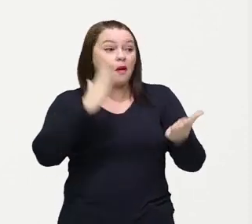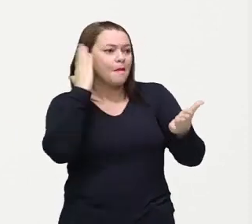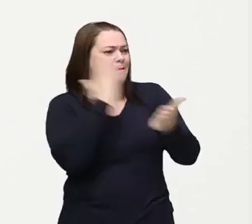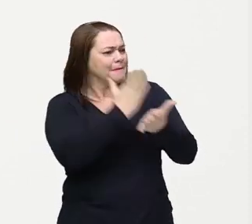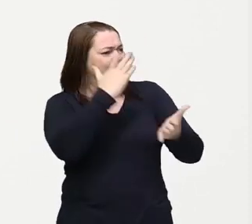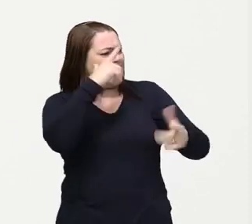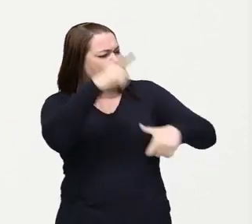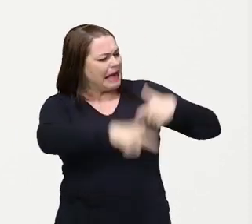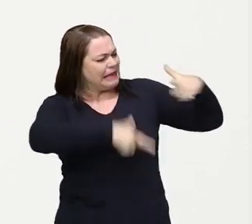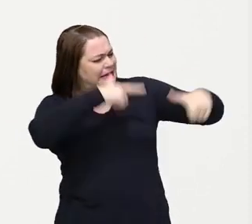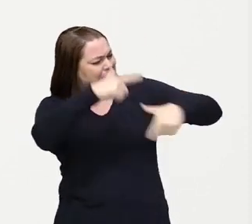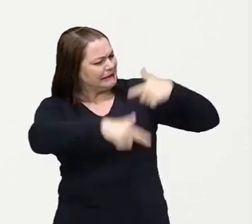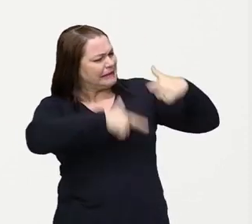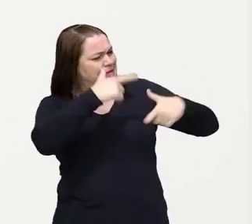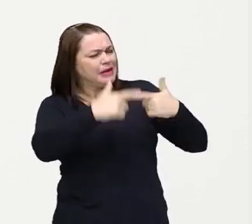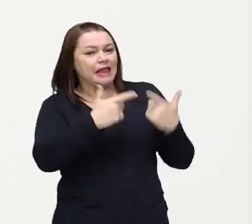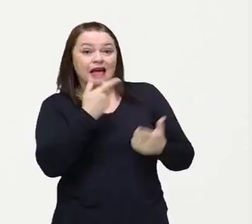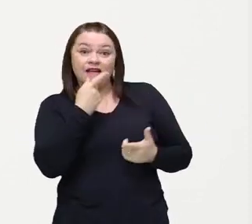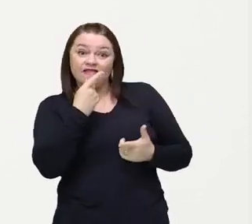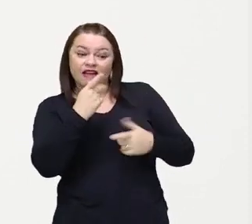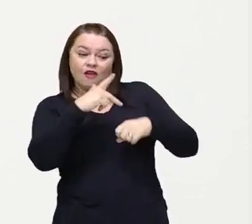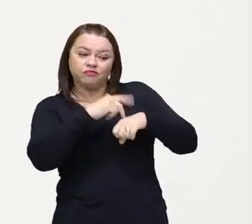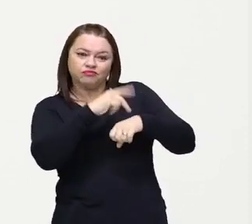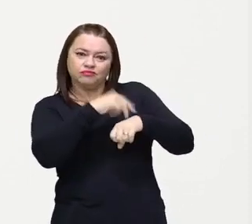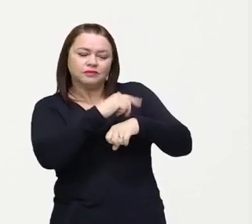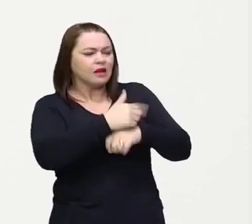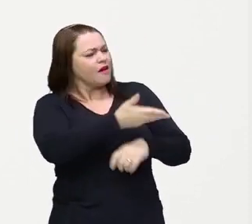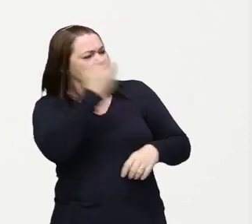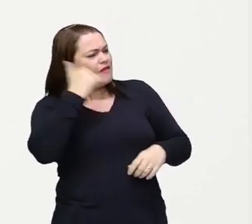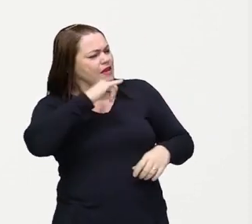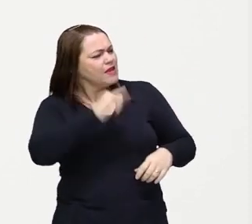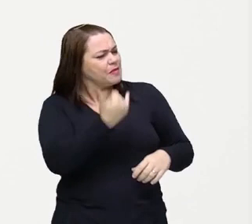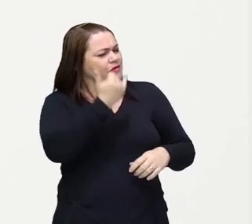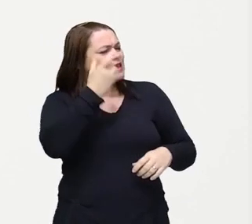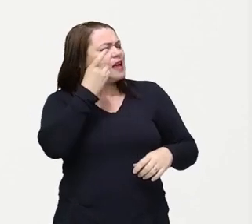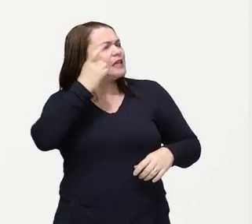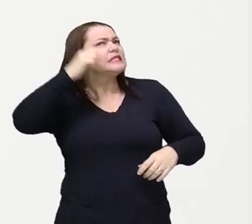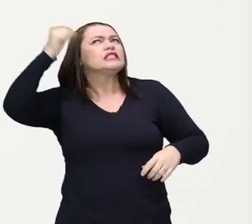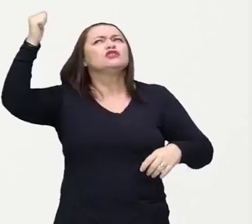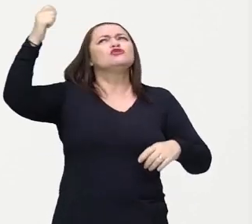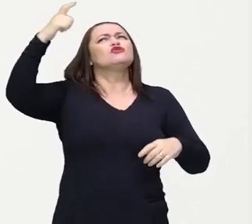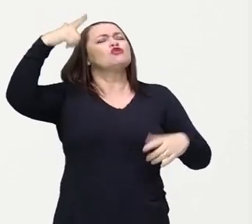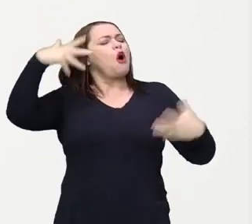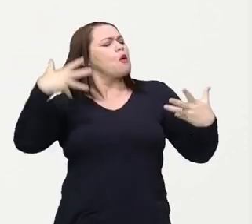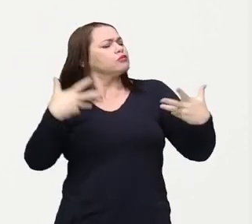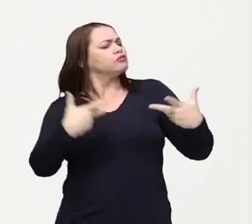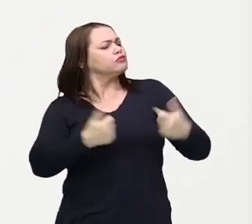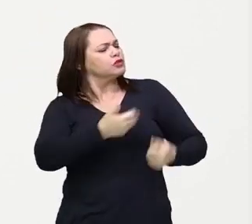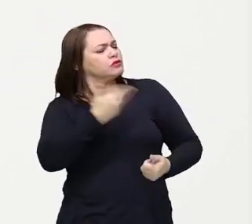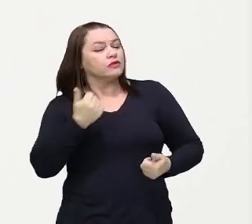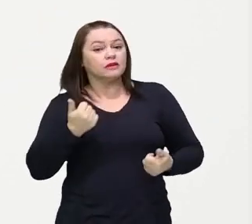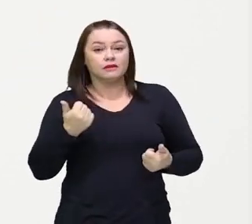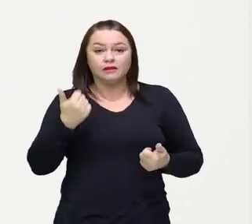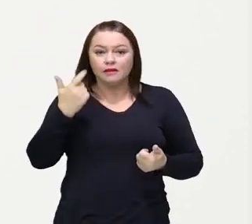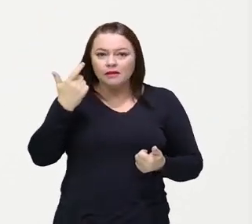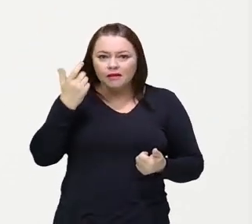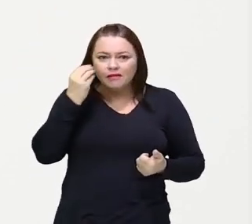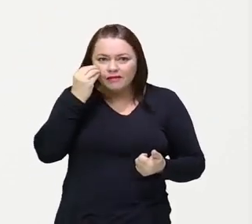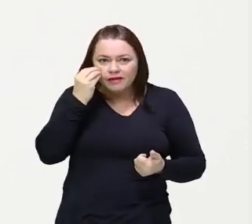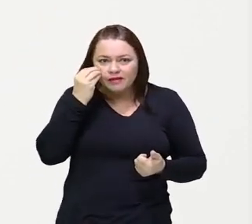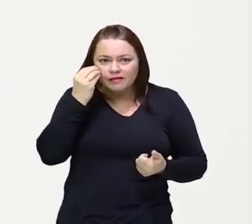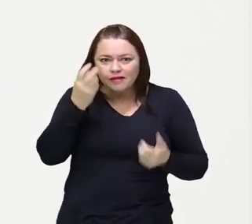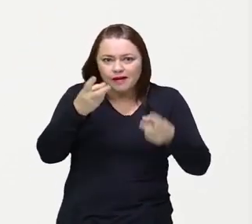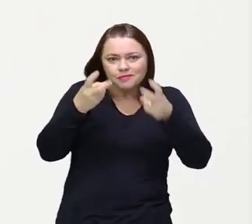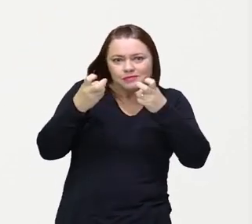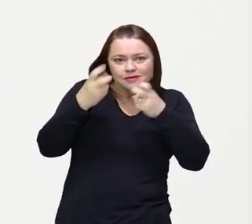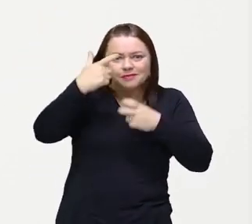lado, disse a cigarra, e venha aproveitar esse dia ensolarado de verão. Olha a outra frase que eu tenho